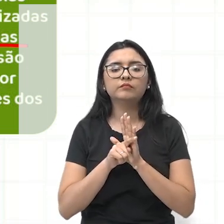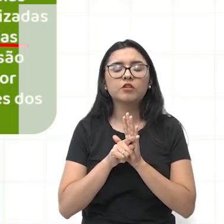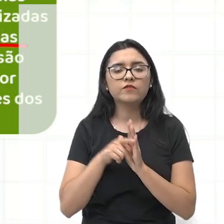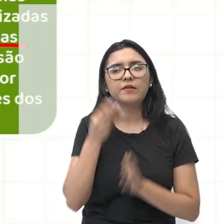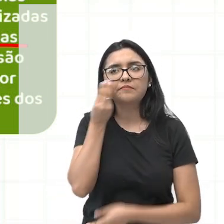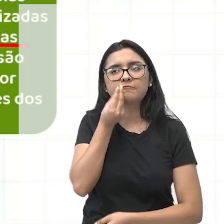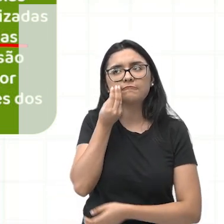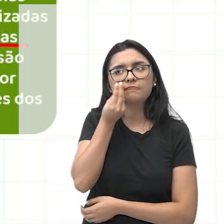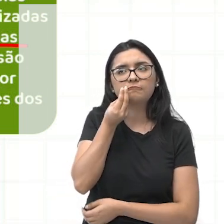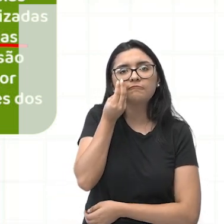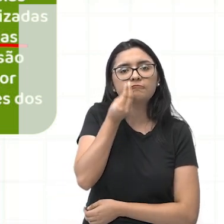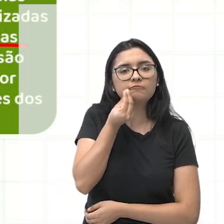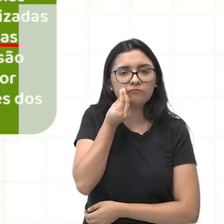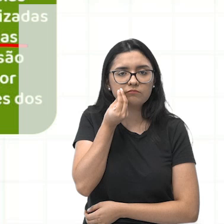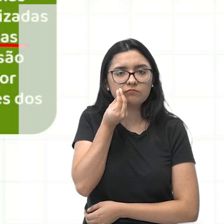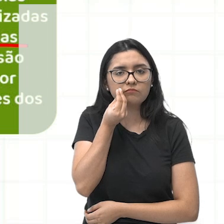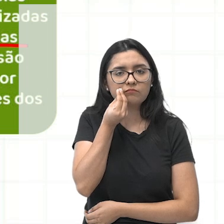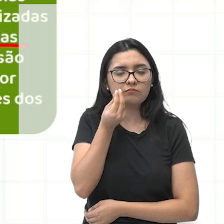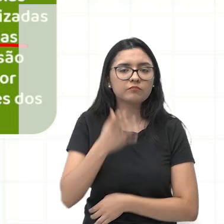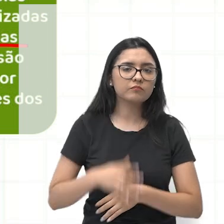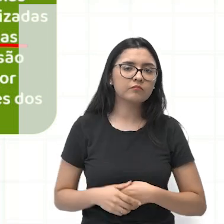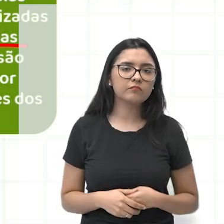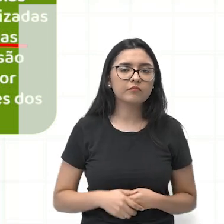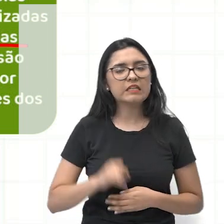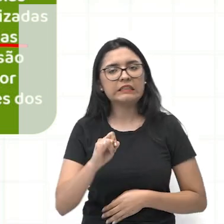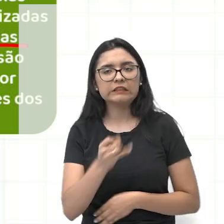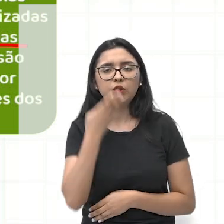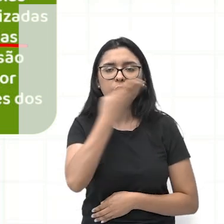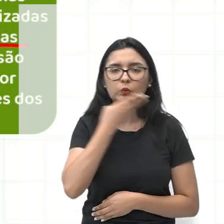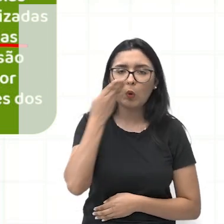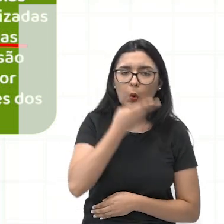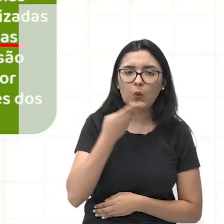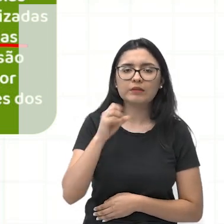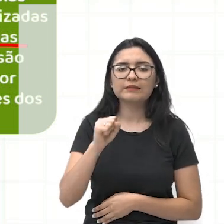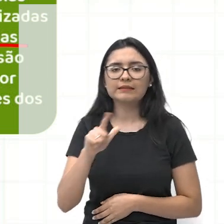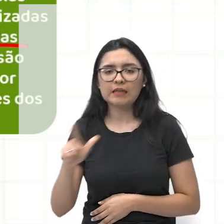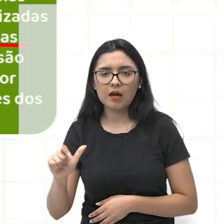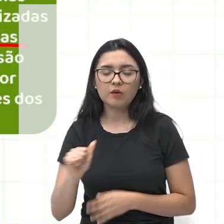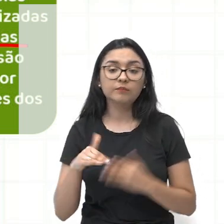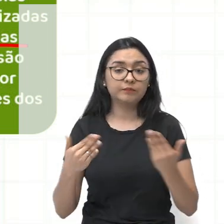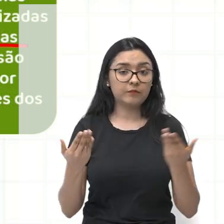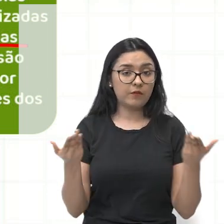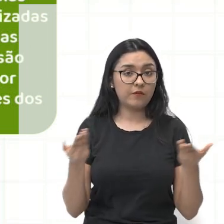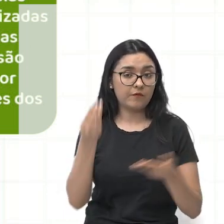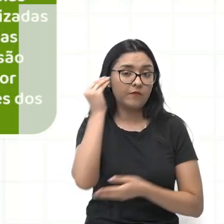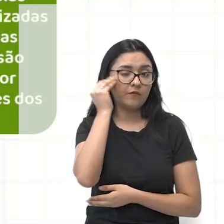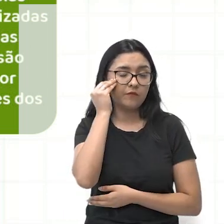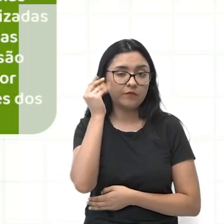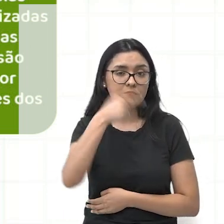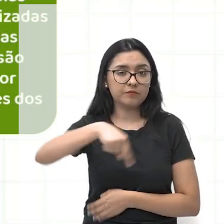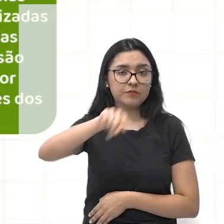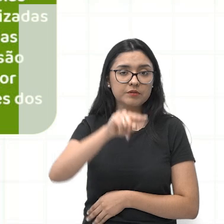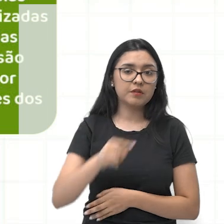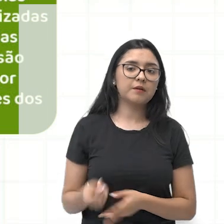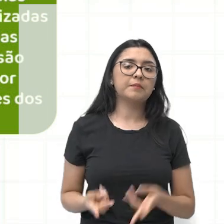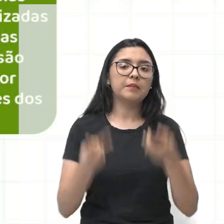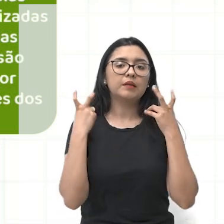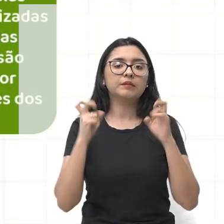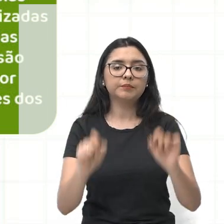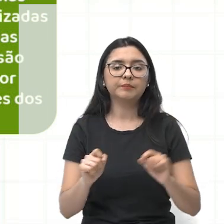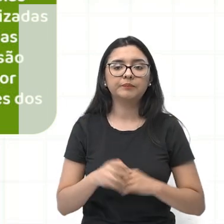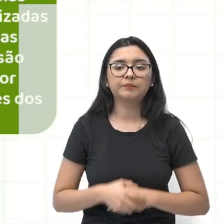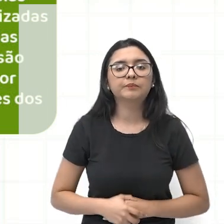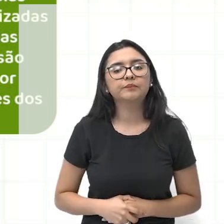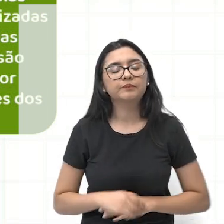do sabor, certo? Então, vejam aqui, a professora vai apagar para você observar.